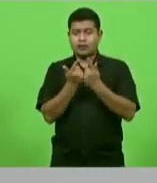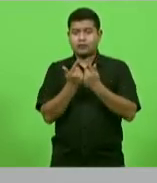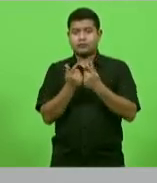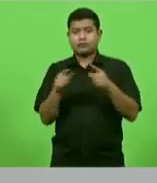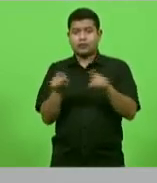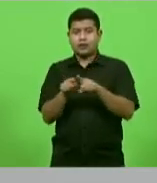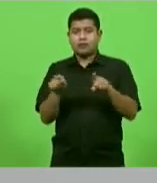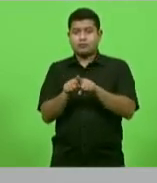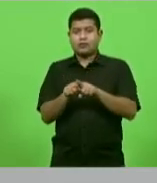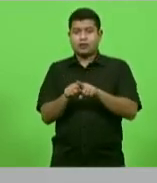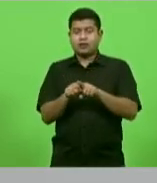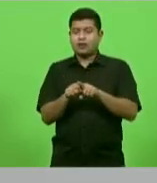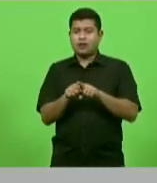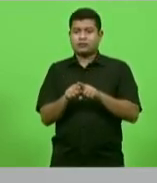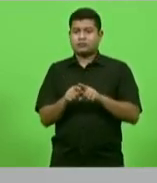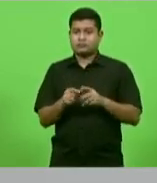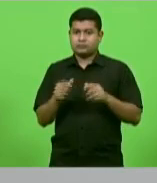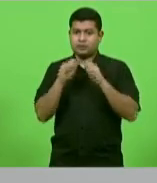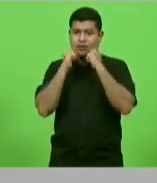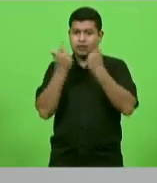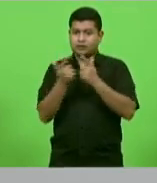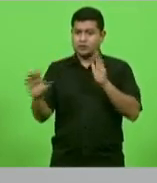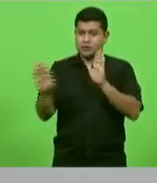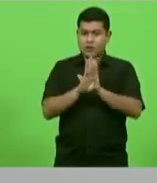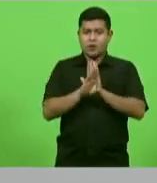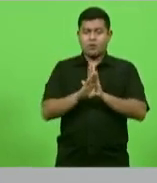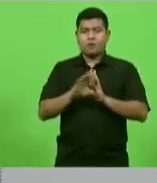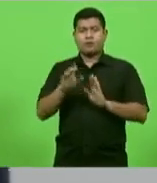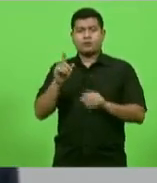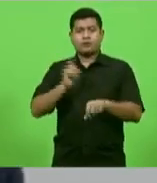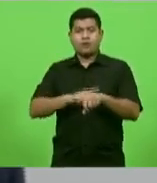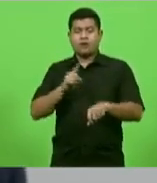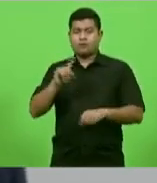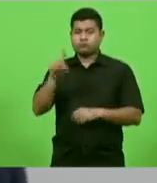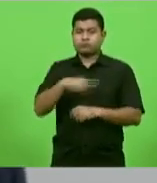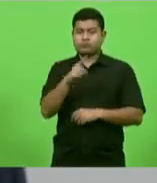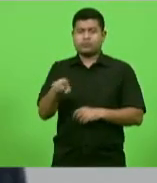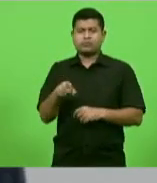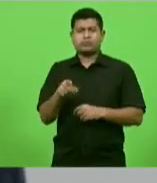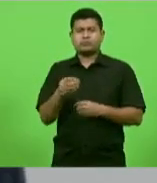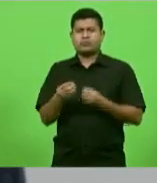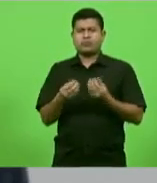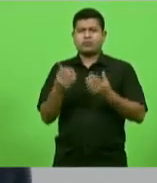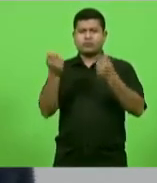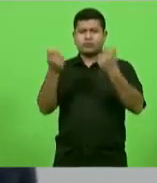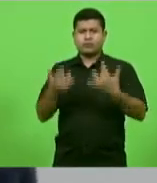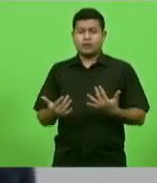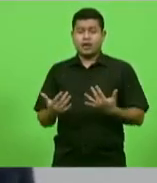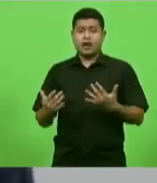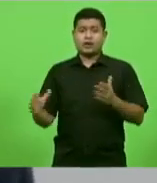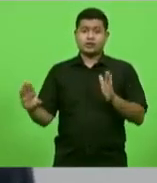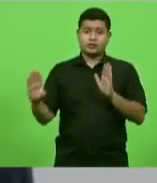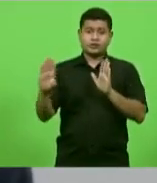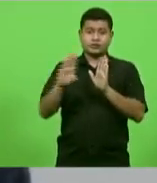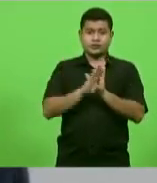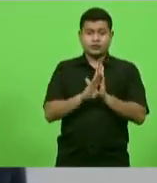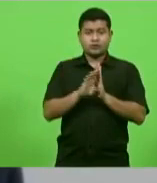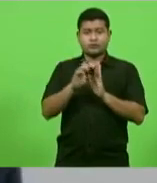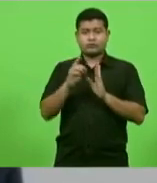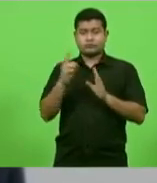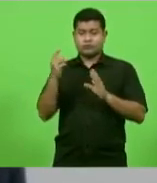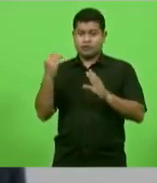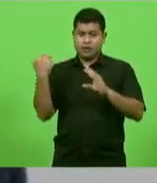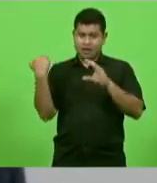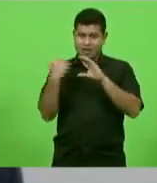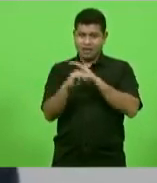foi ele de lá extirpado. Explico melhor, senhores. Passado pouco mais de 3 horas da chegada da aludida mensagem,